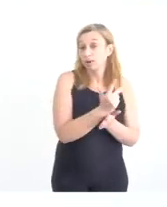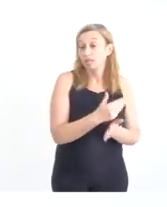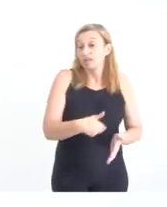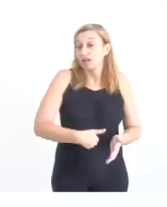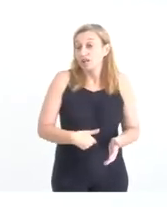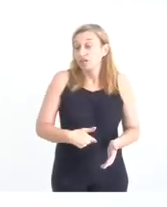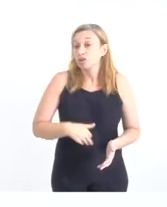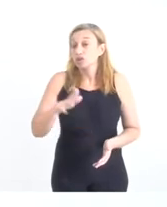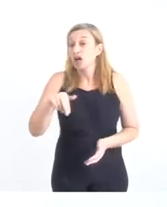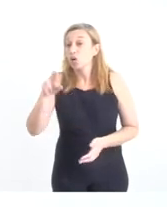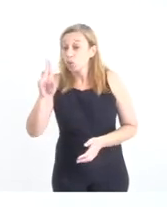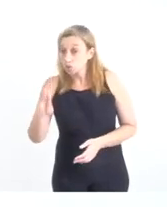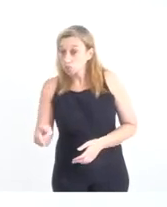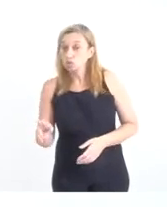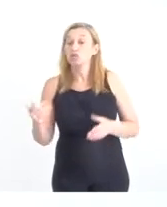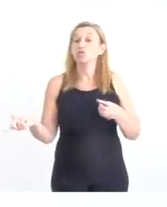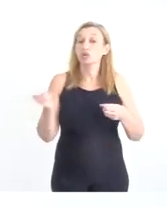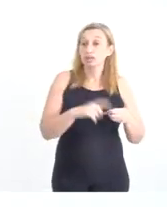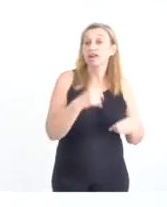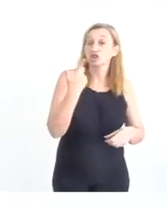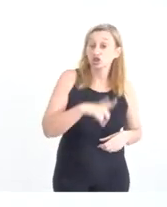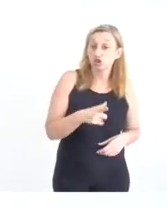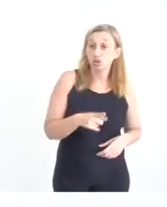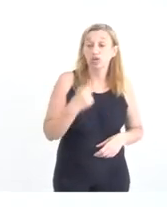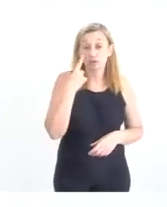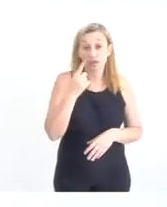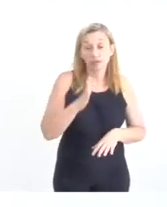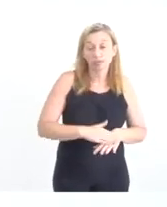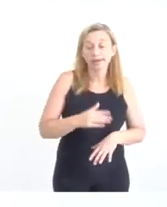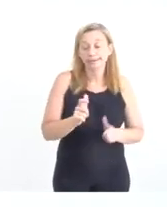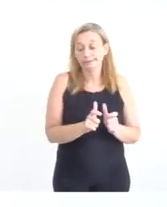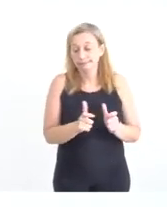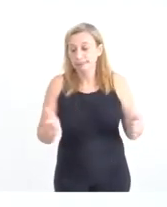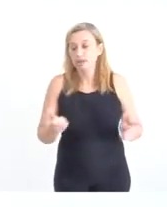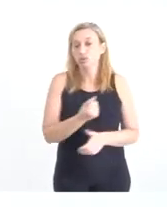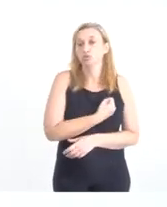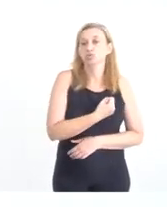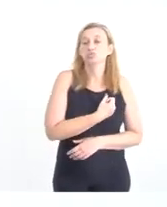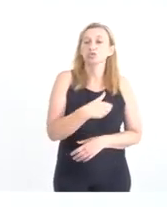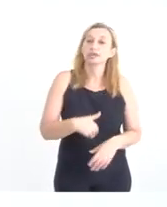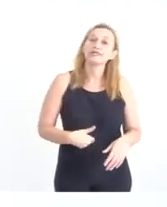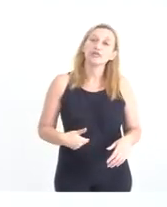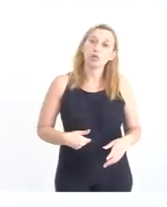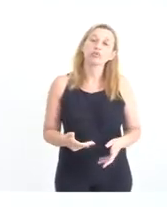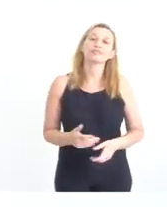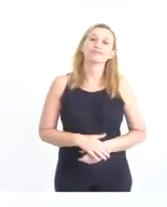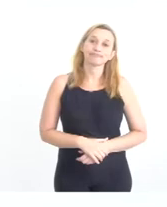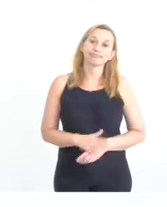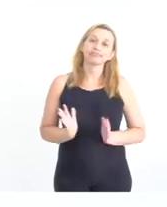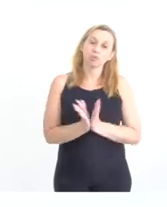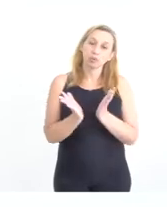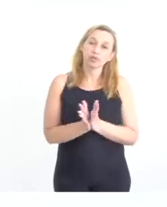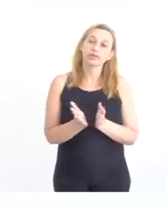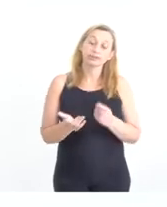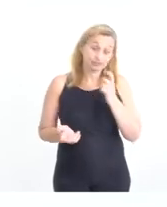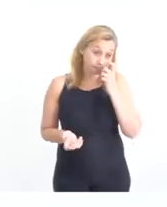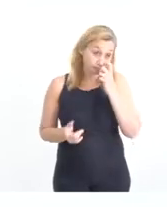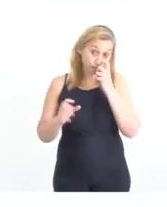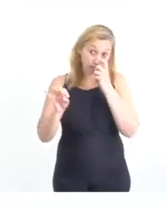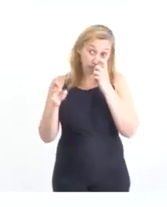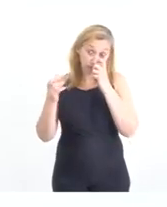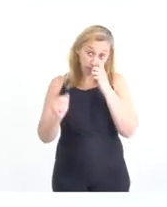ONU já voltado novamente a conviver de forma cada vez mais intensa com o flagelo da fome e faziam da miséria a